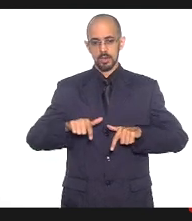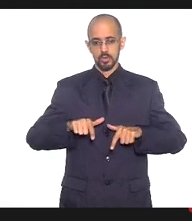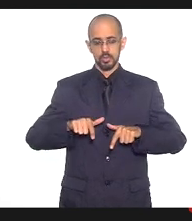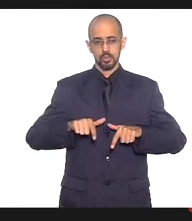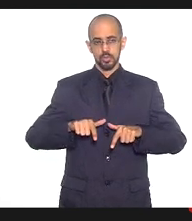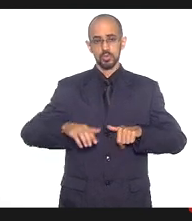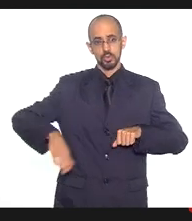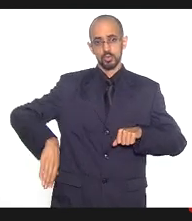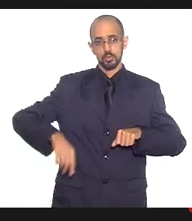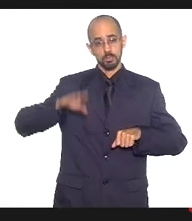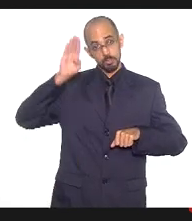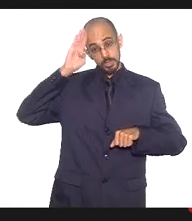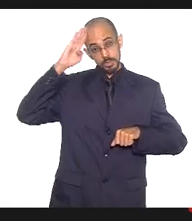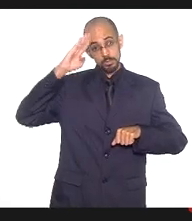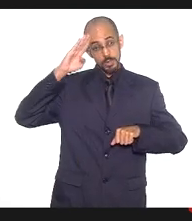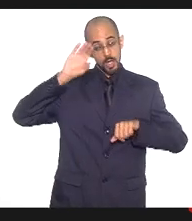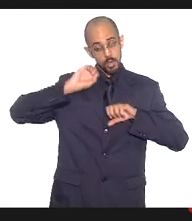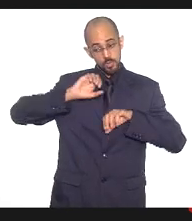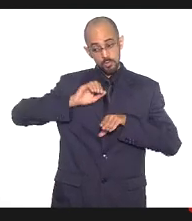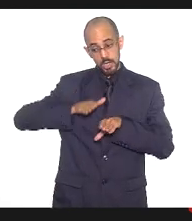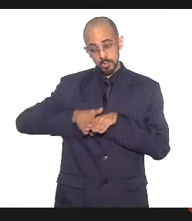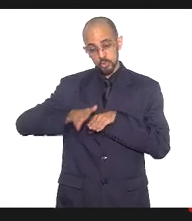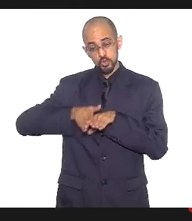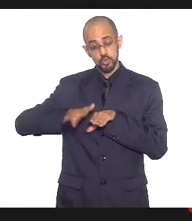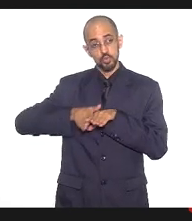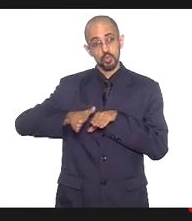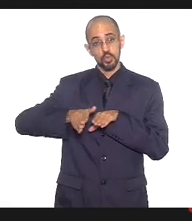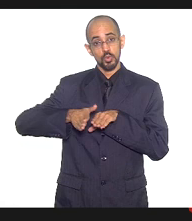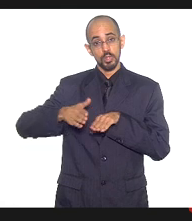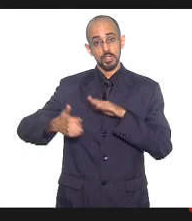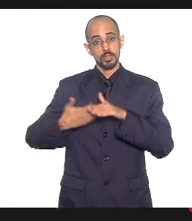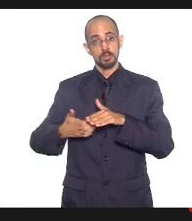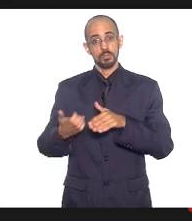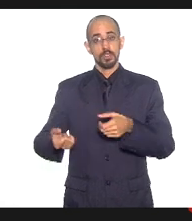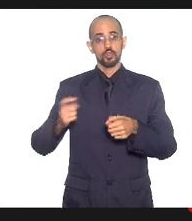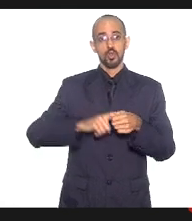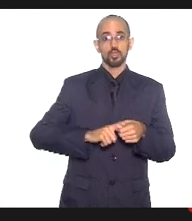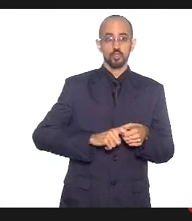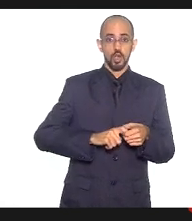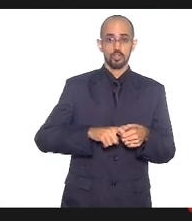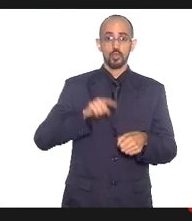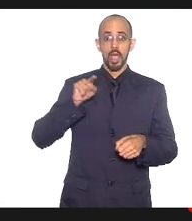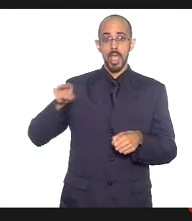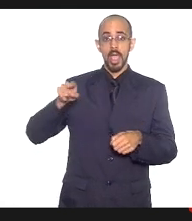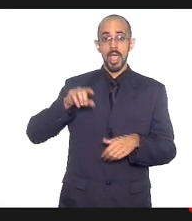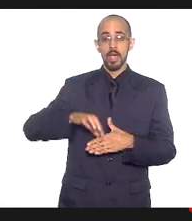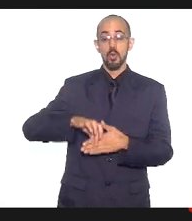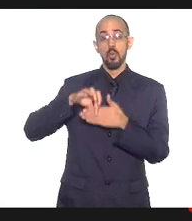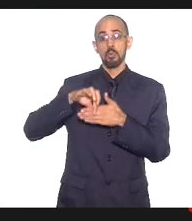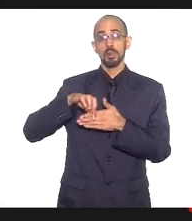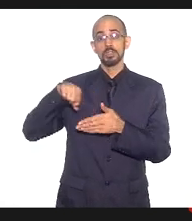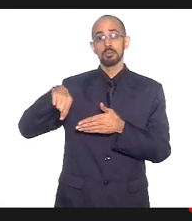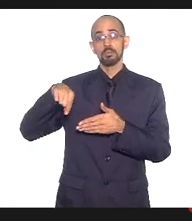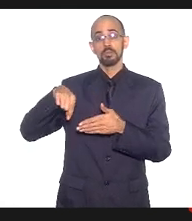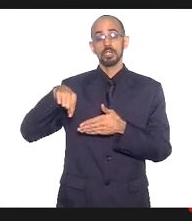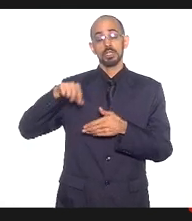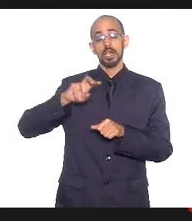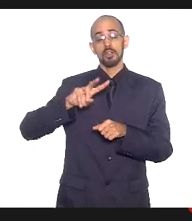atividades do consórcio. E através dele se faz a implementação das atividades aprovadas no âmbito do